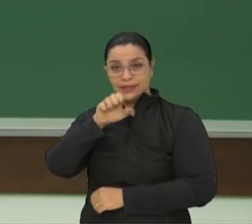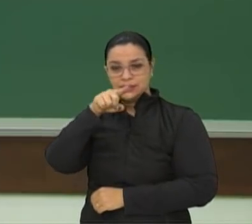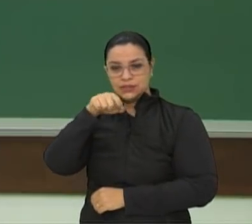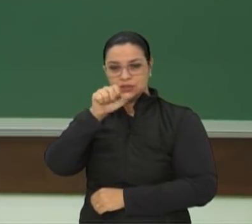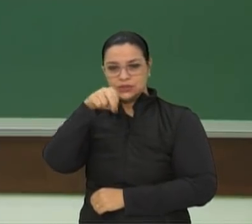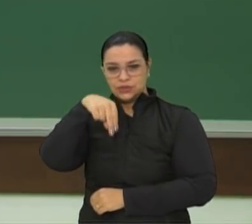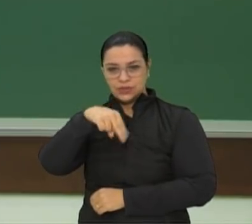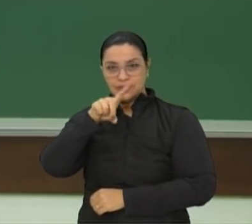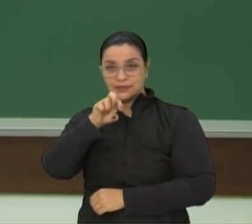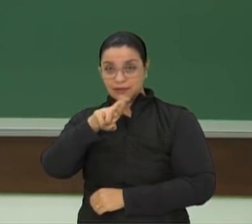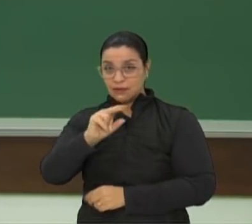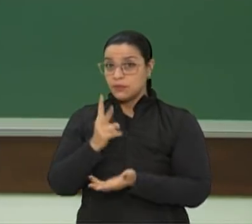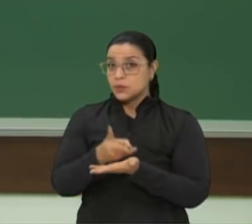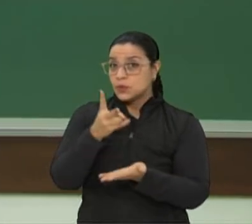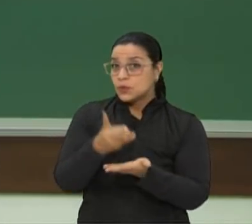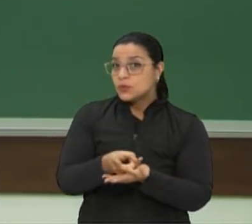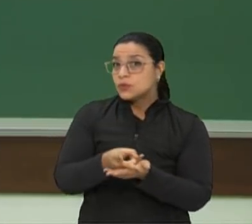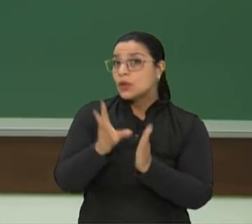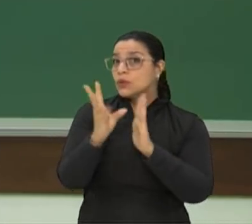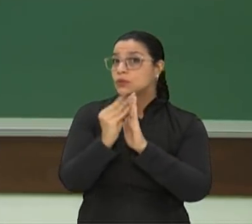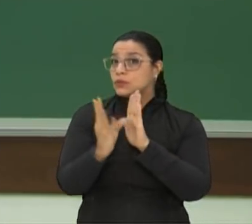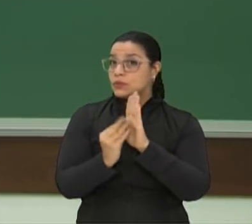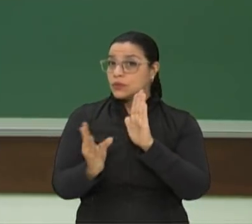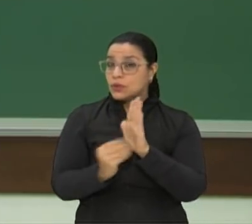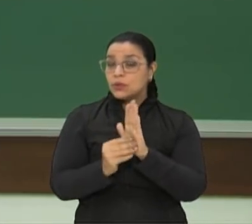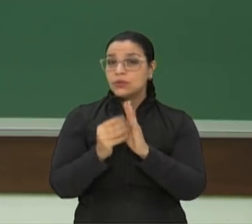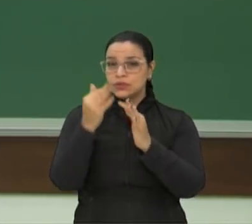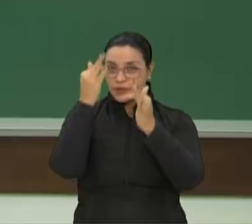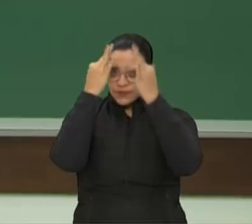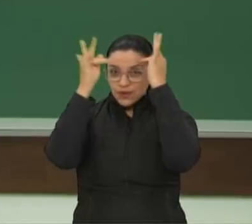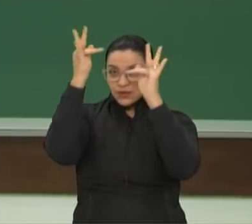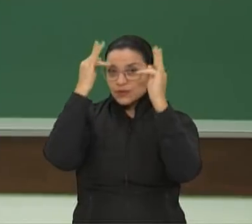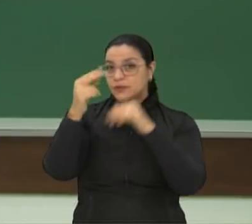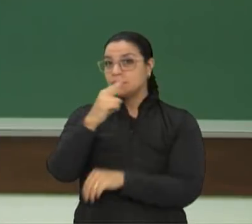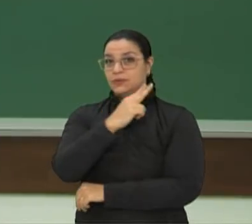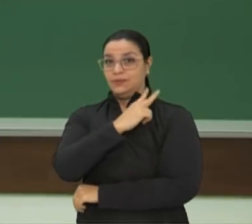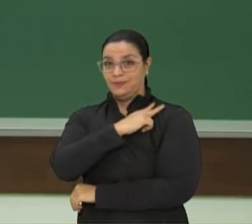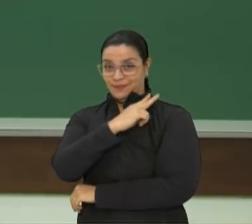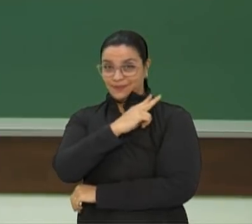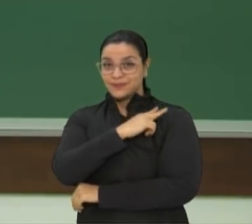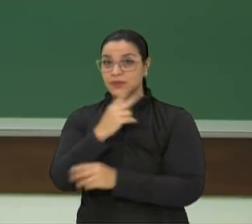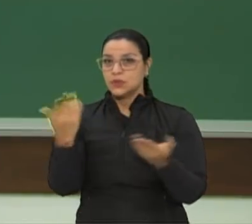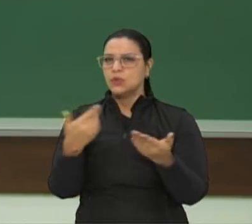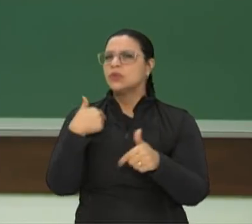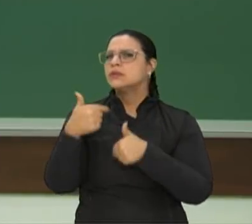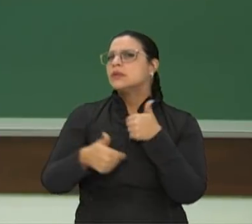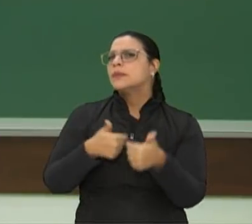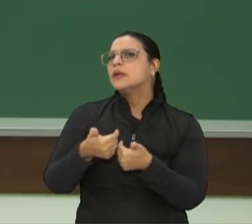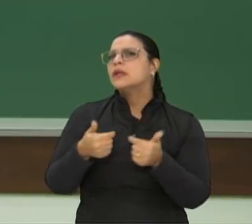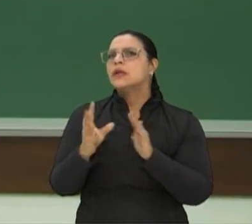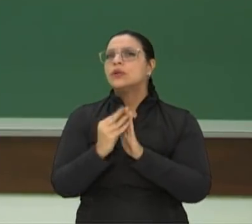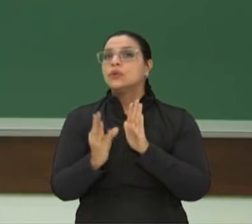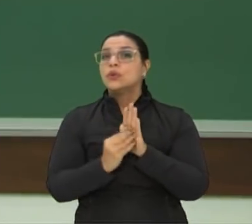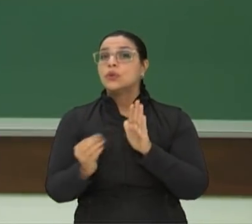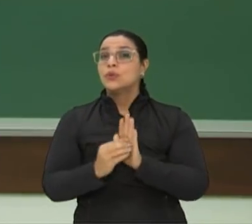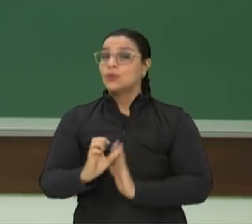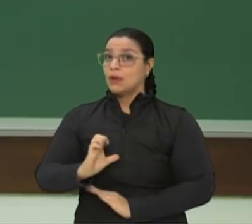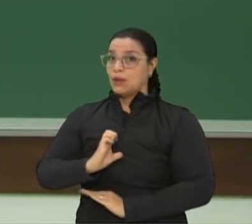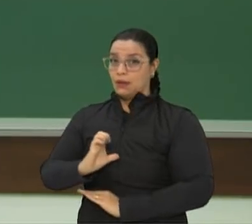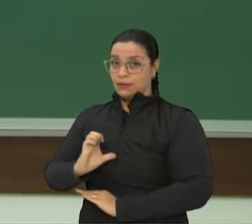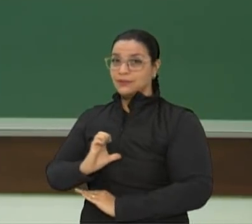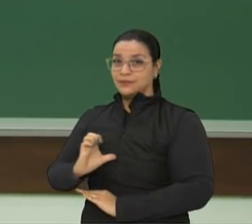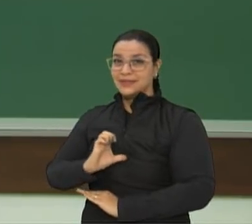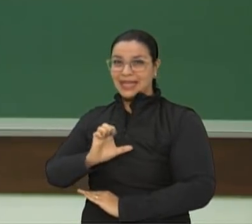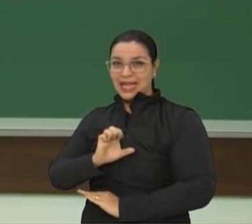e hoje daremos continuidade aos conteúdos de filosofia do segundo ano. Estamos trabalhando conteúdo de ética, não é